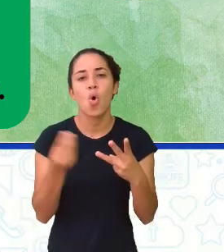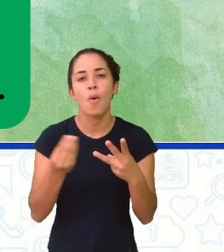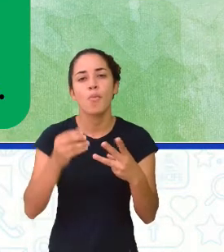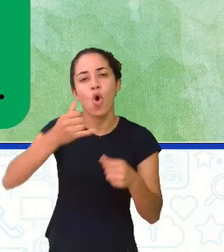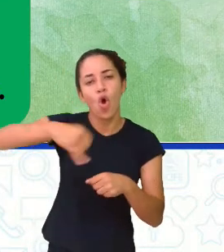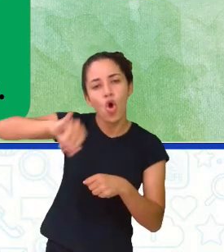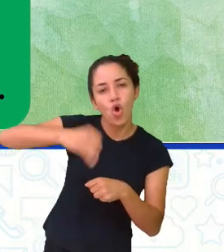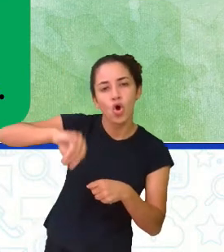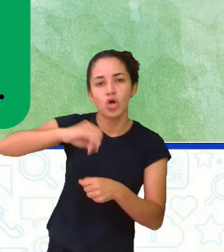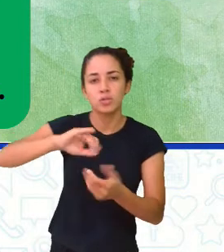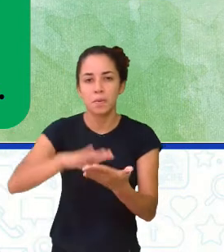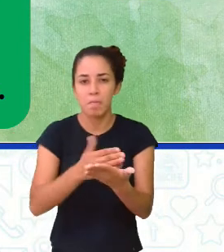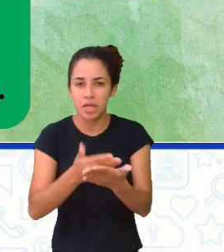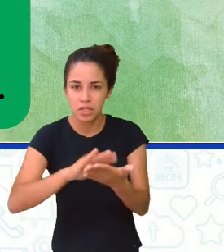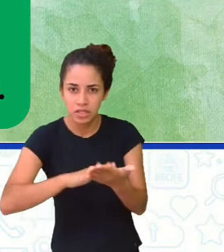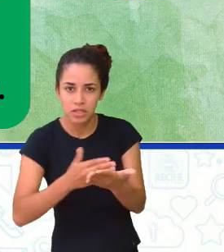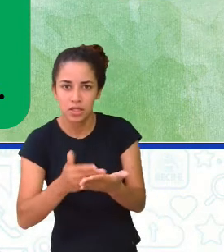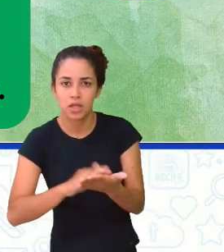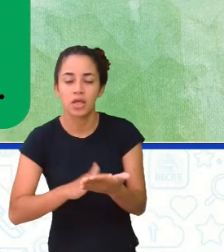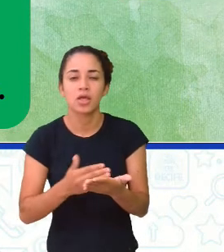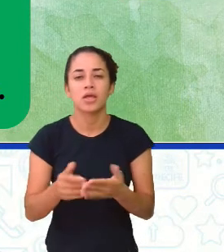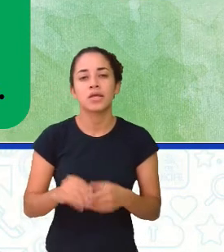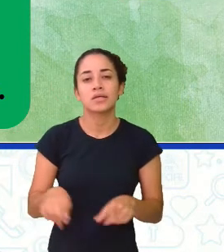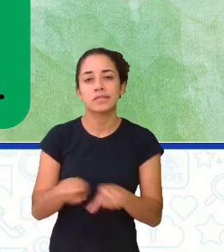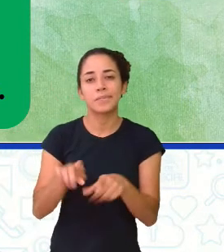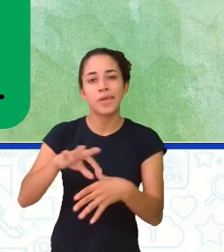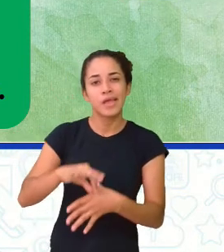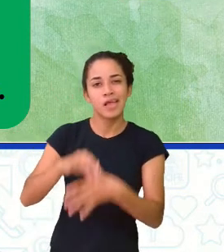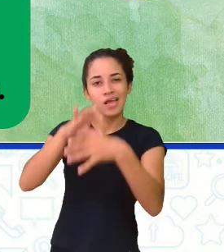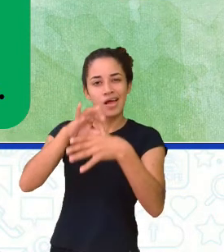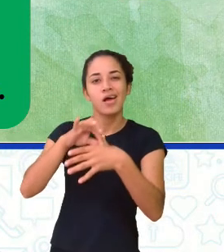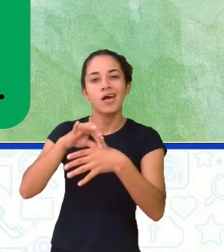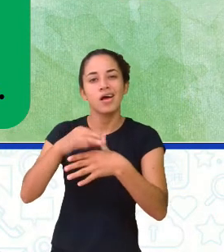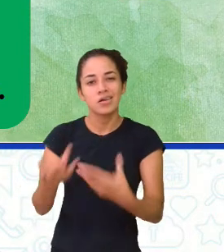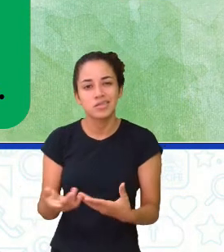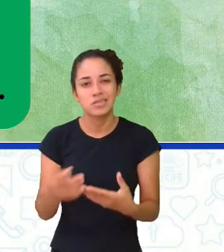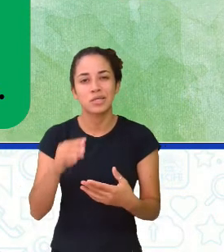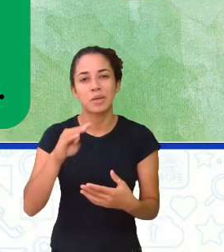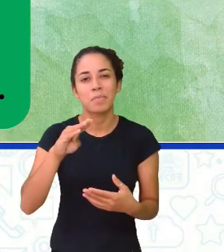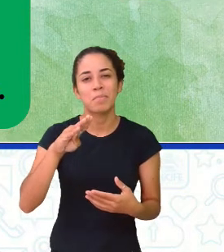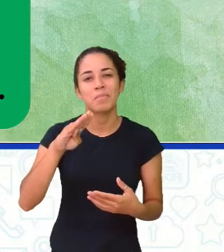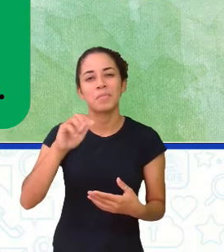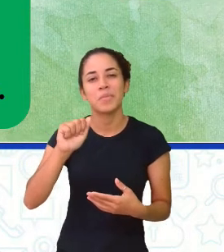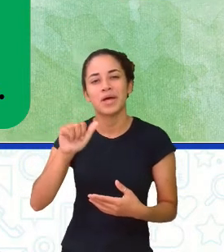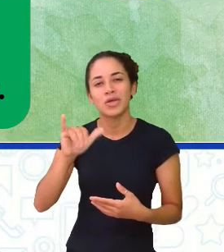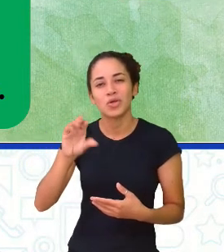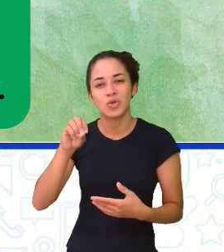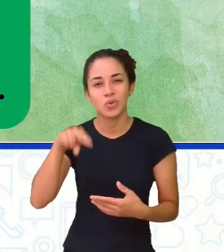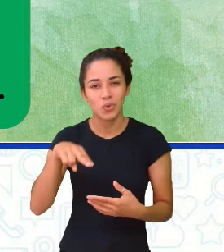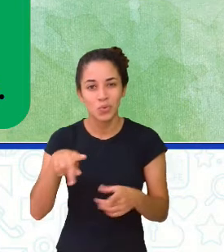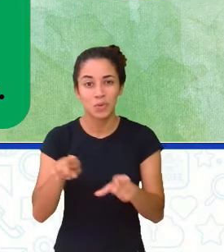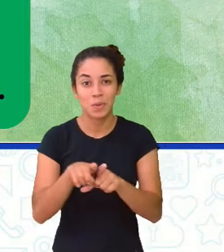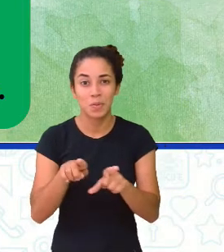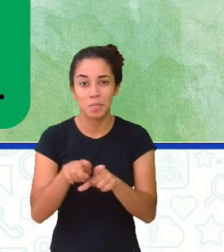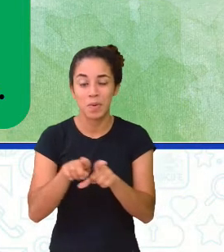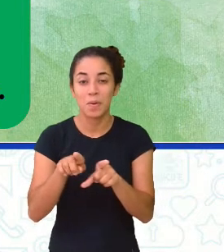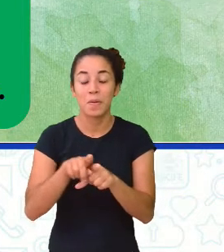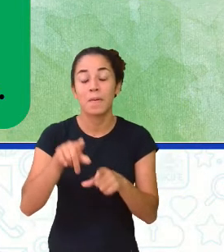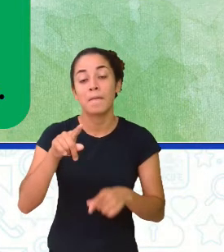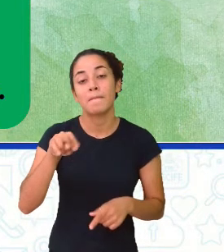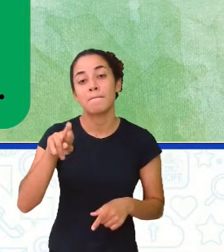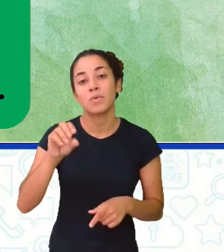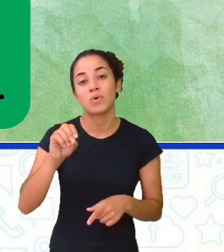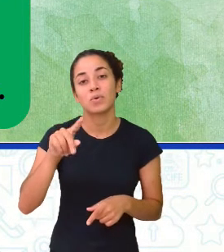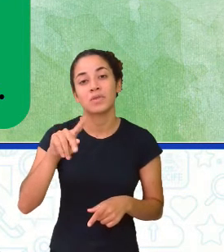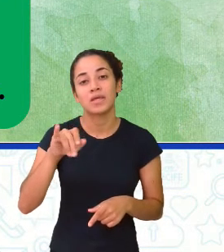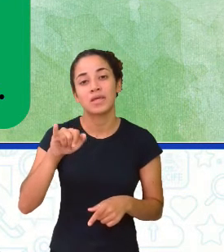manteiga, a questão aí, né, de uma carne mais gordurosa, um bacon, e a questão das proteínas, as carnes,